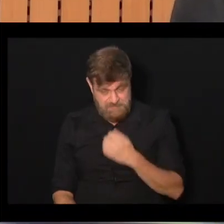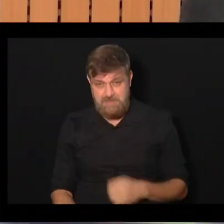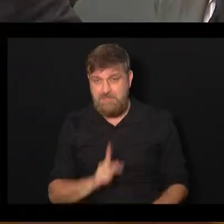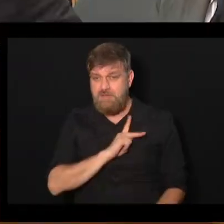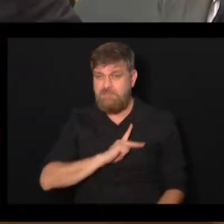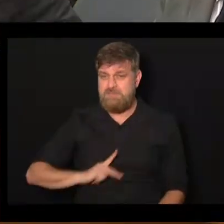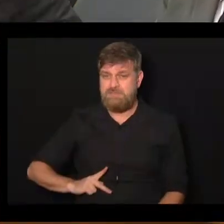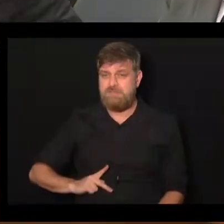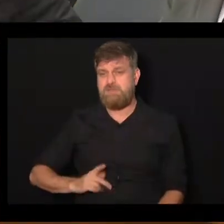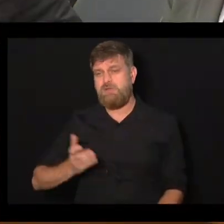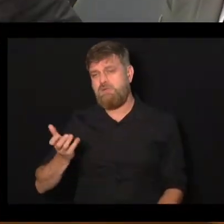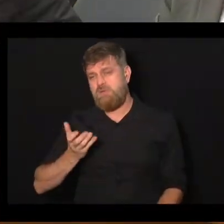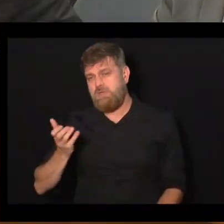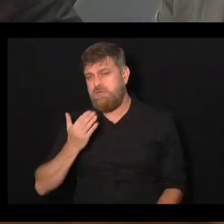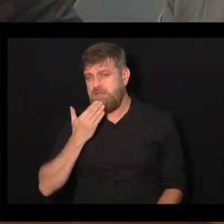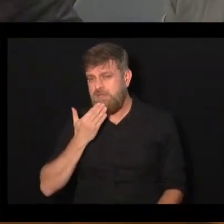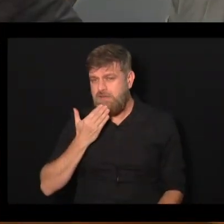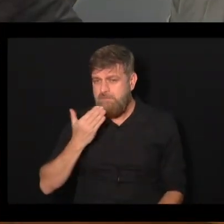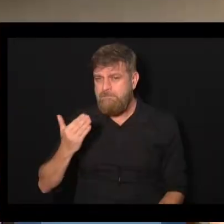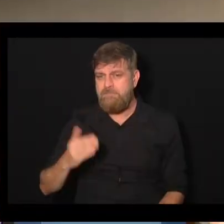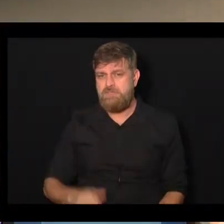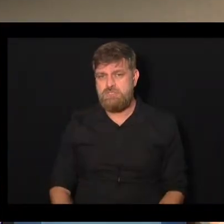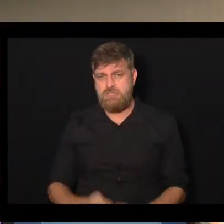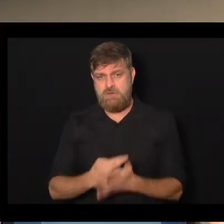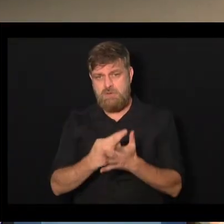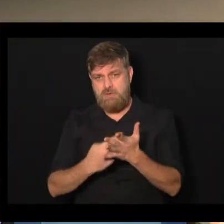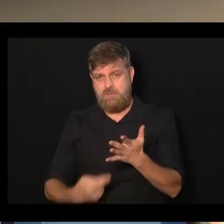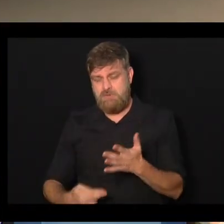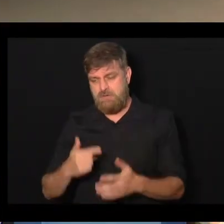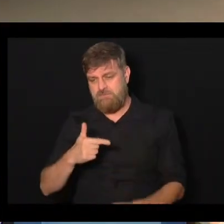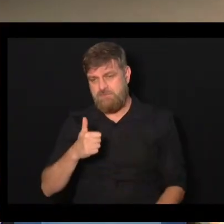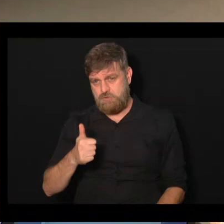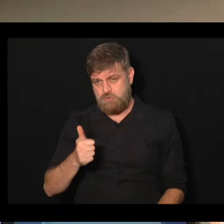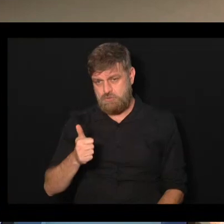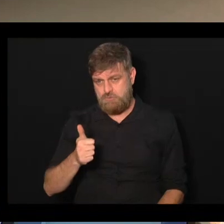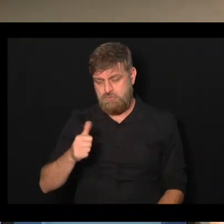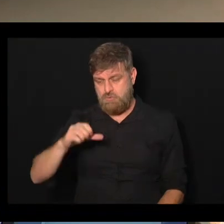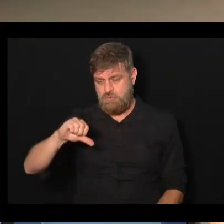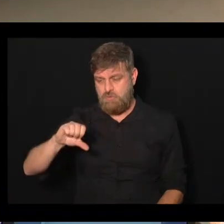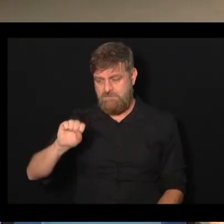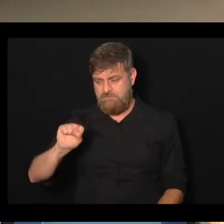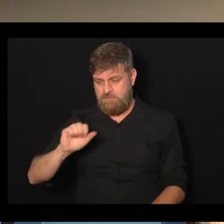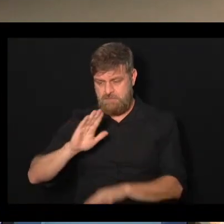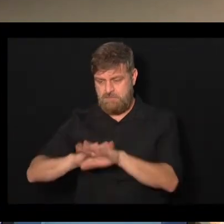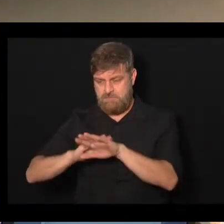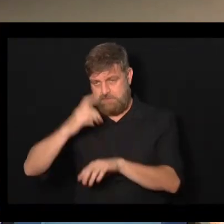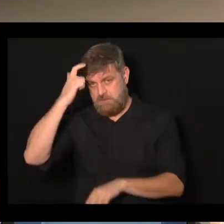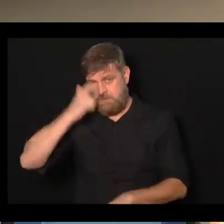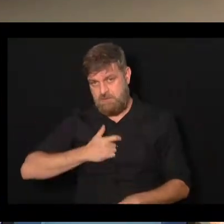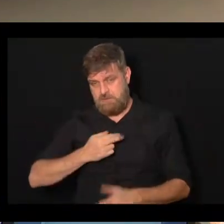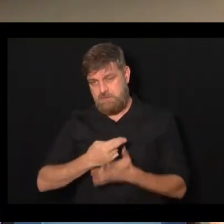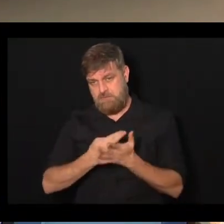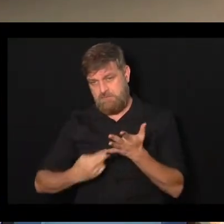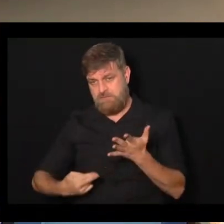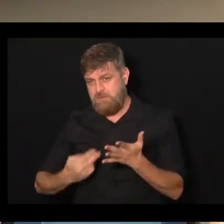Presidente, eu queria pedir arquivamento do requerimento 2198 de minha autoria.